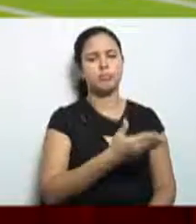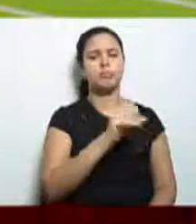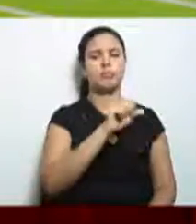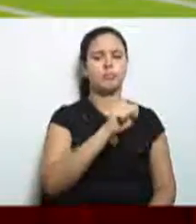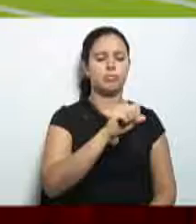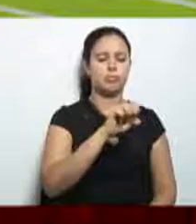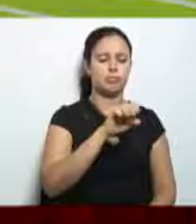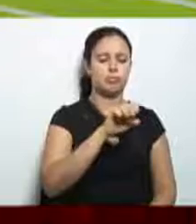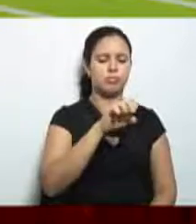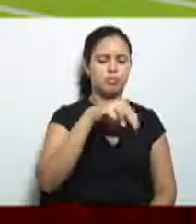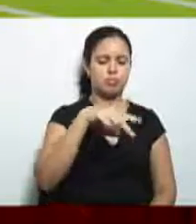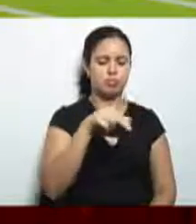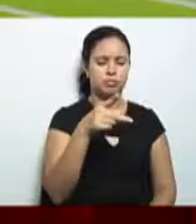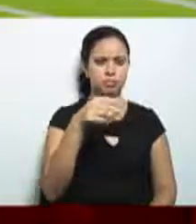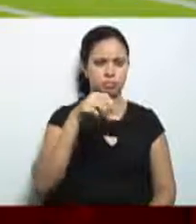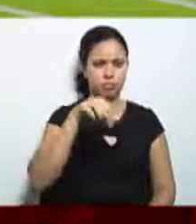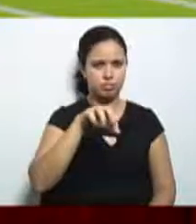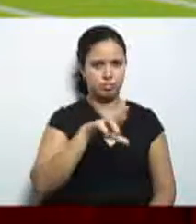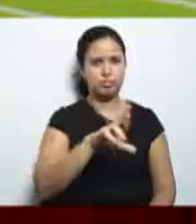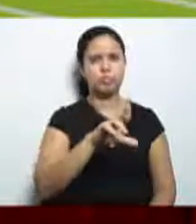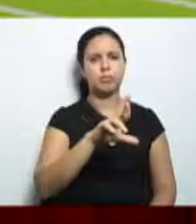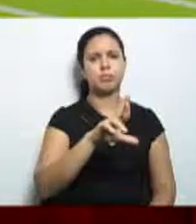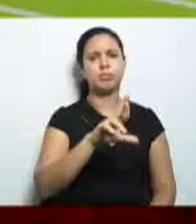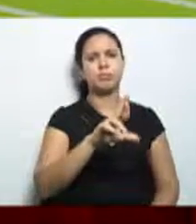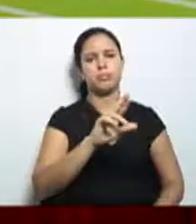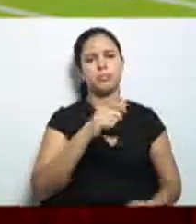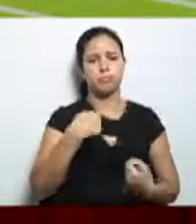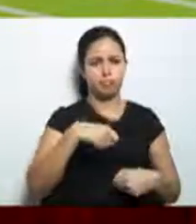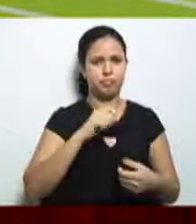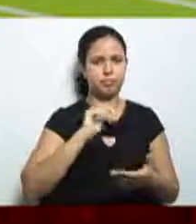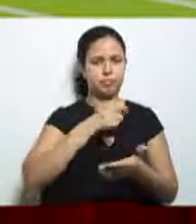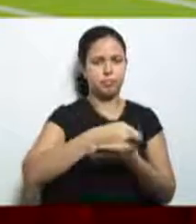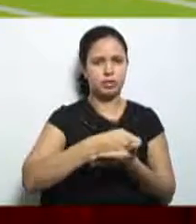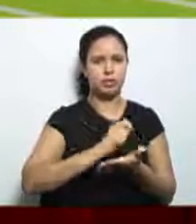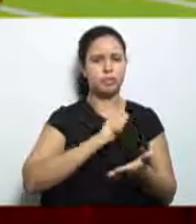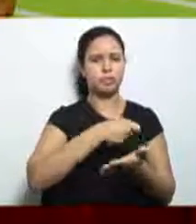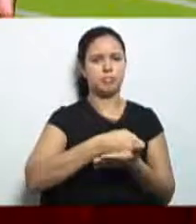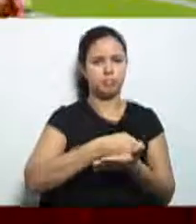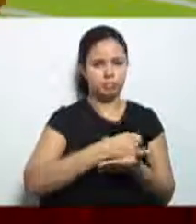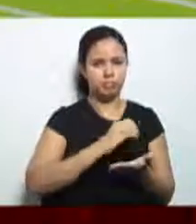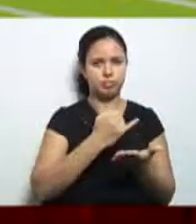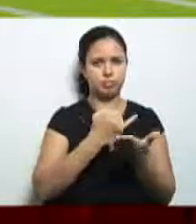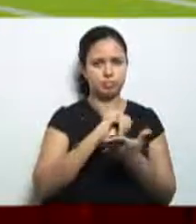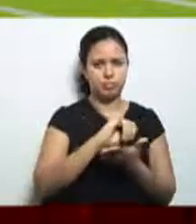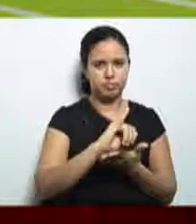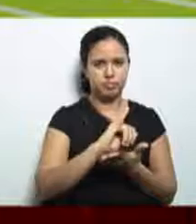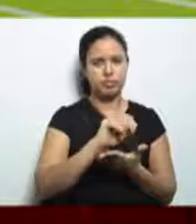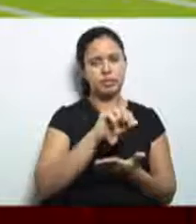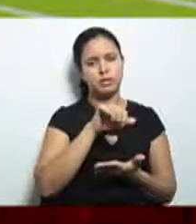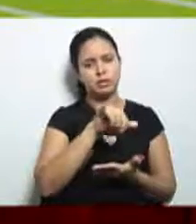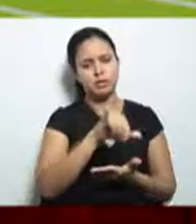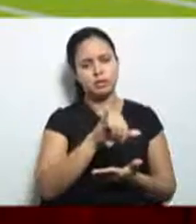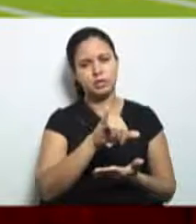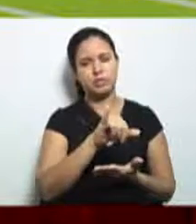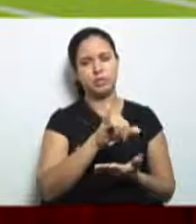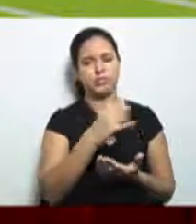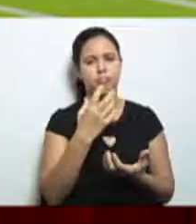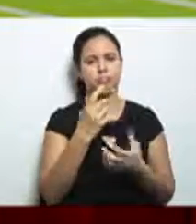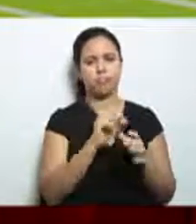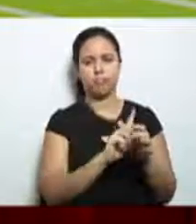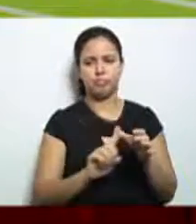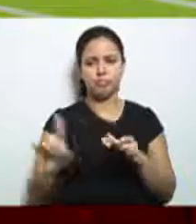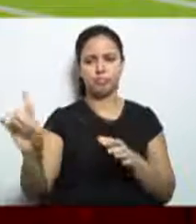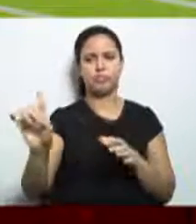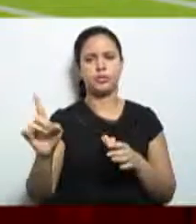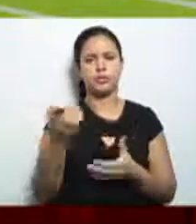o trabalhador tinha que pagar parte da sua produção, pagar impostos se ele quisesse sair e assim por diante. Então, essa relação